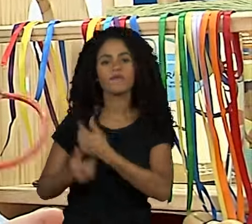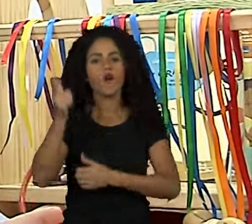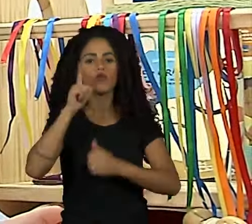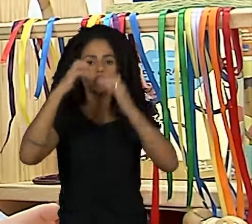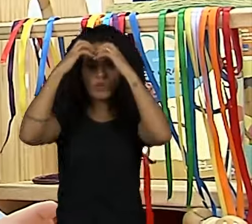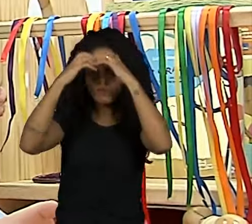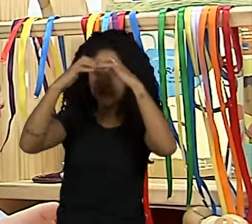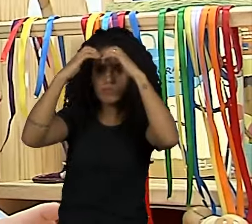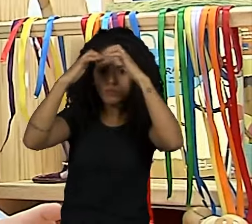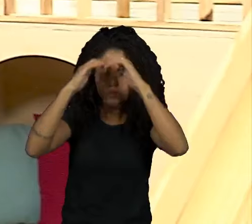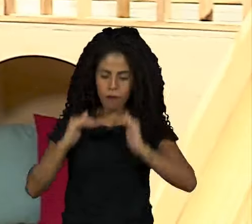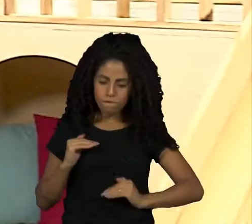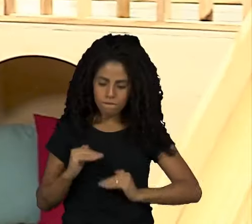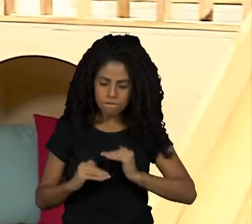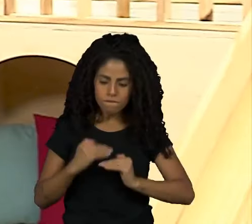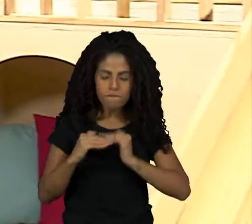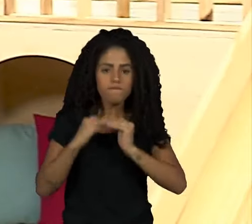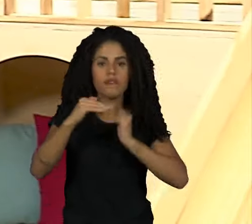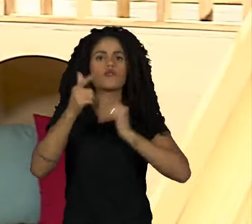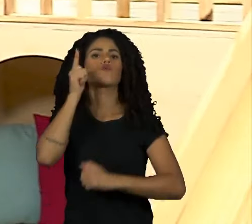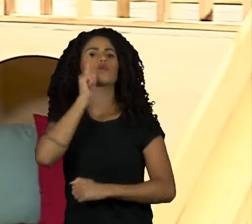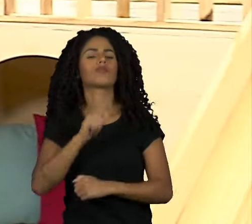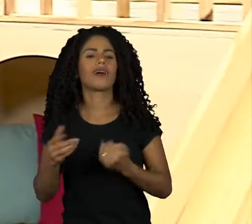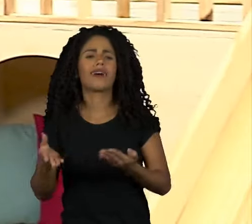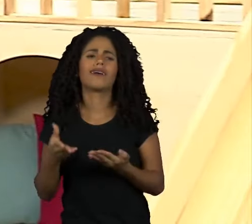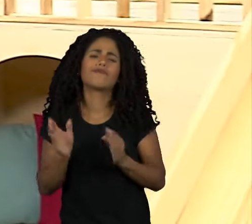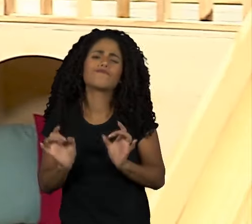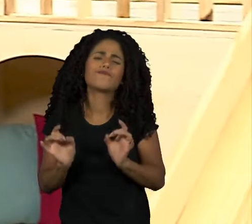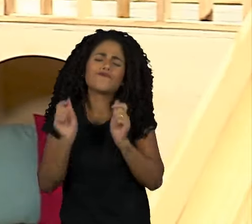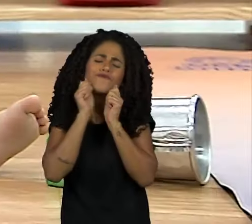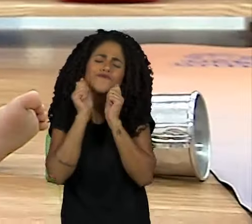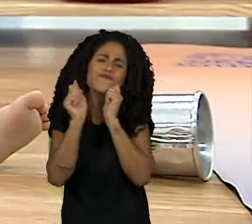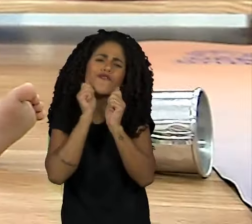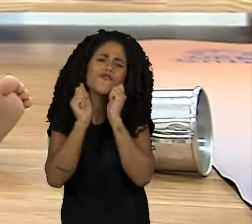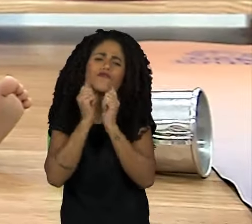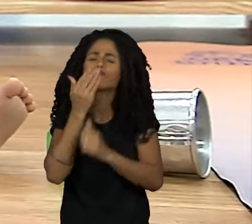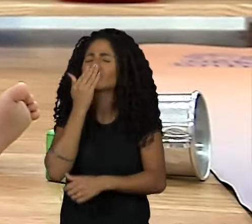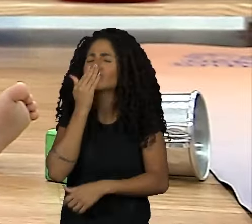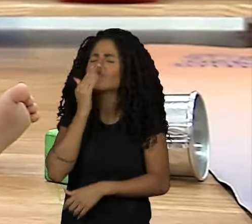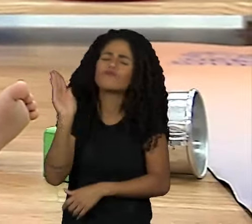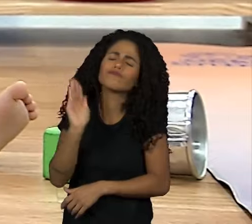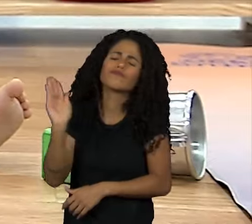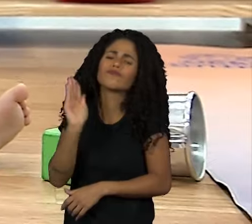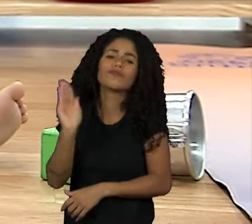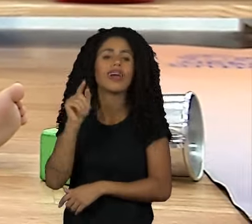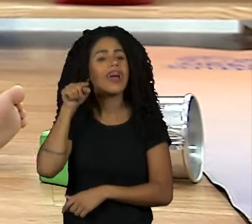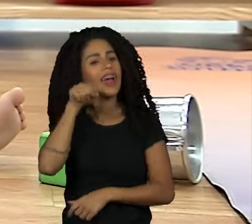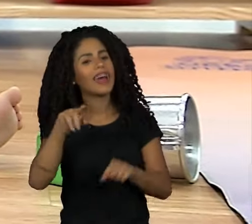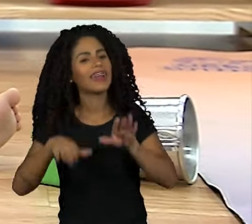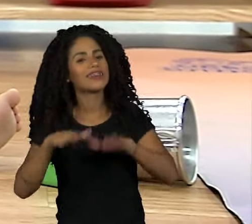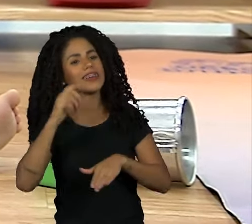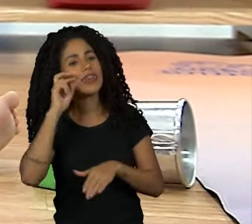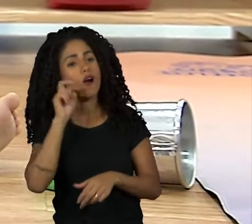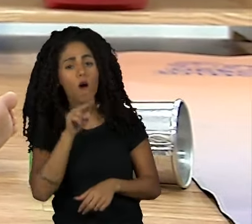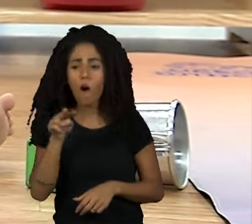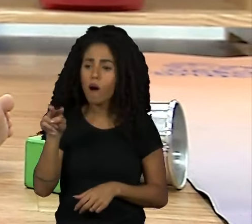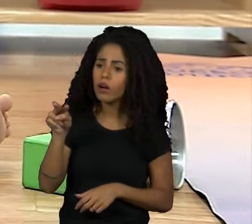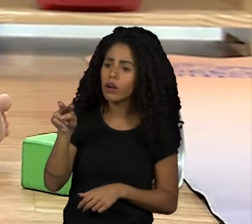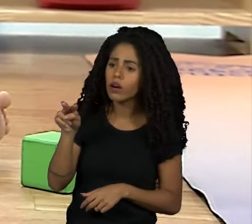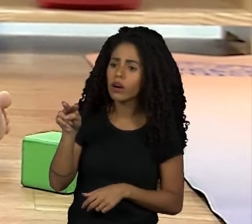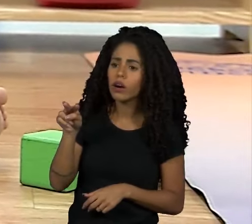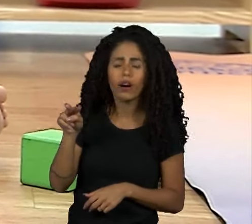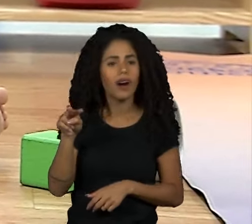de desenvolvimento. É muito simpática, ela manda beijinho, ela, tipo, a gente faz uma coisa, ela olha, às vezes ela tem uma reação,